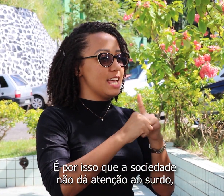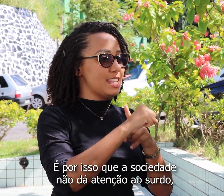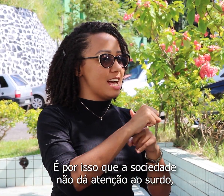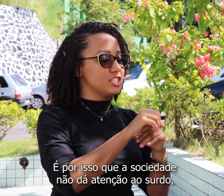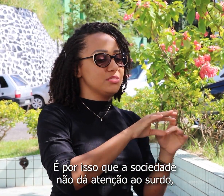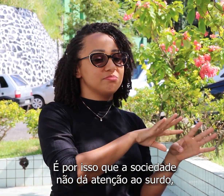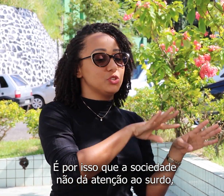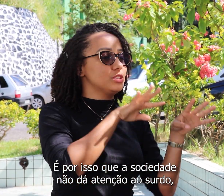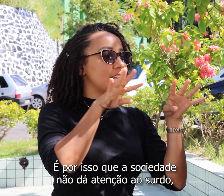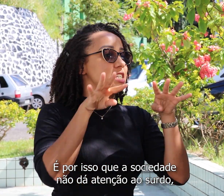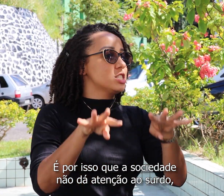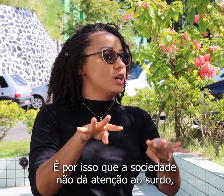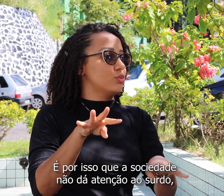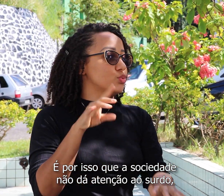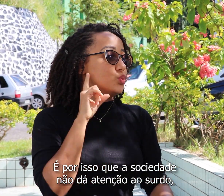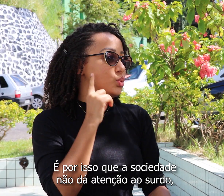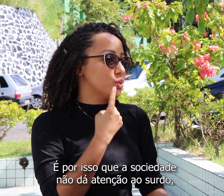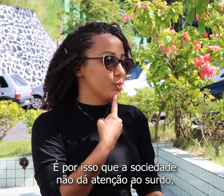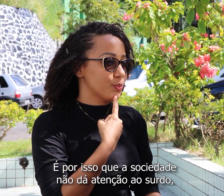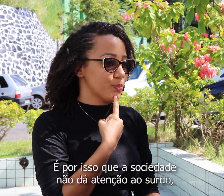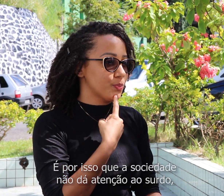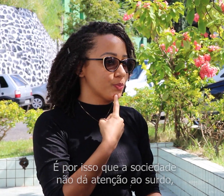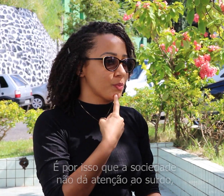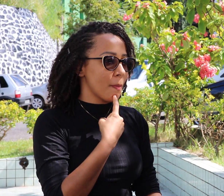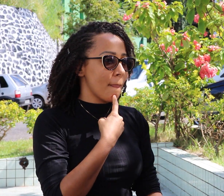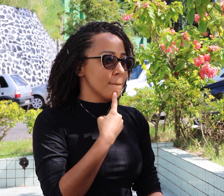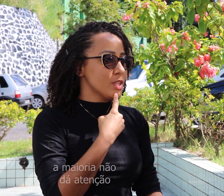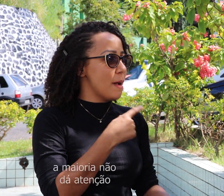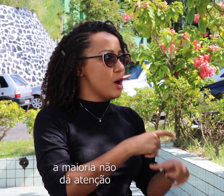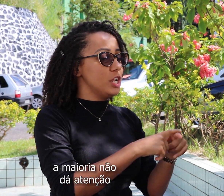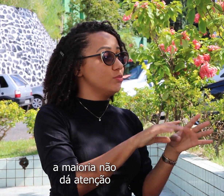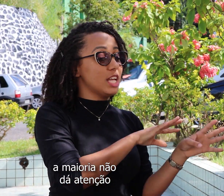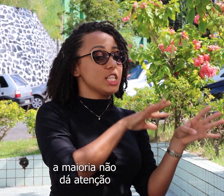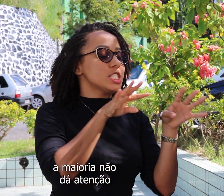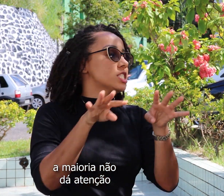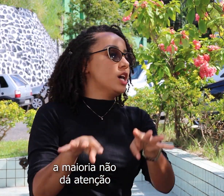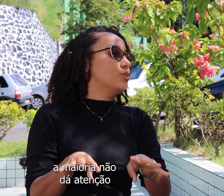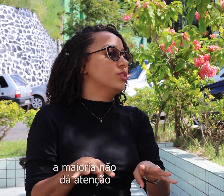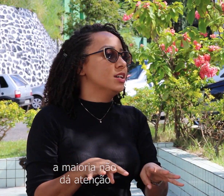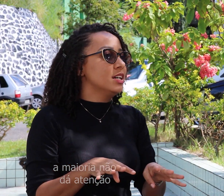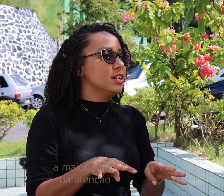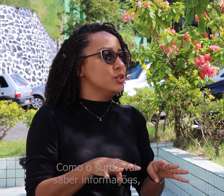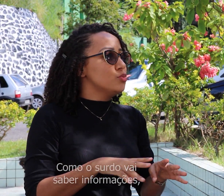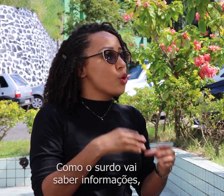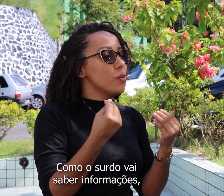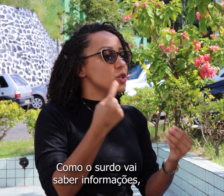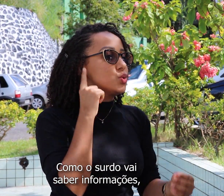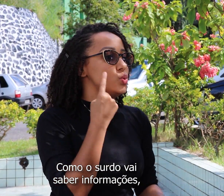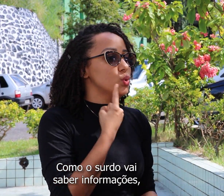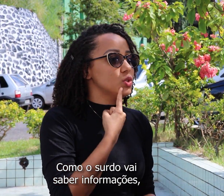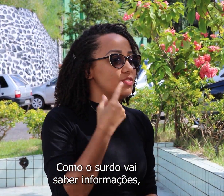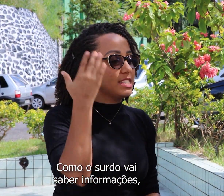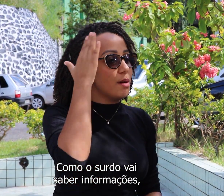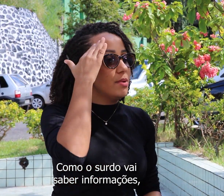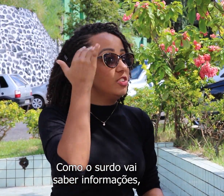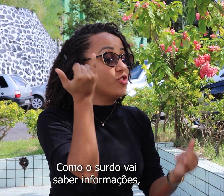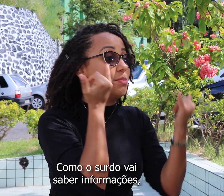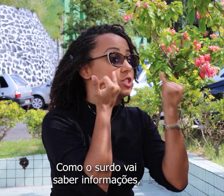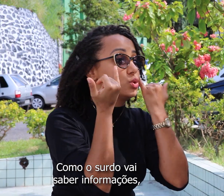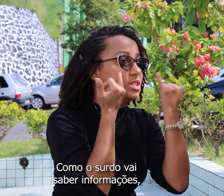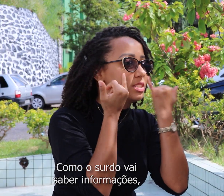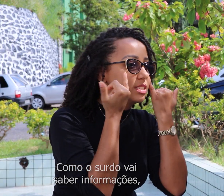a sociedade não dá atenção, tudo. E a maioria não dá atenção. Como que tudo vai